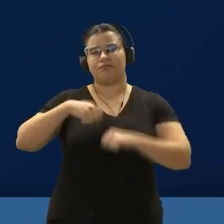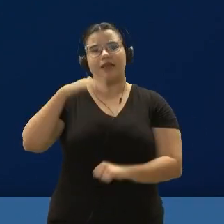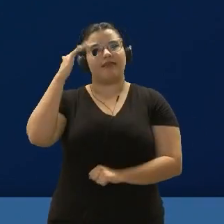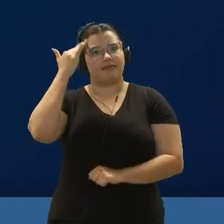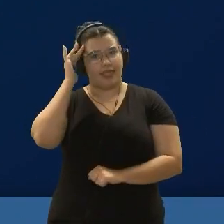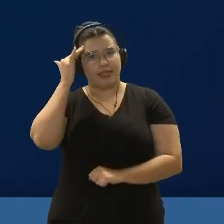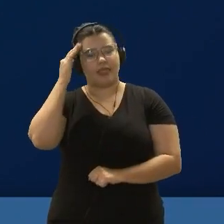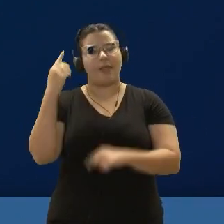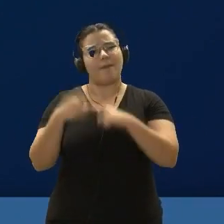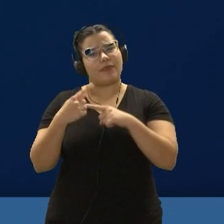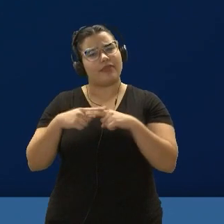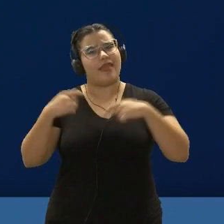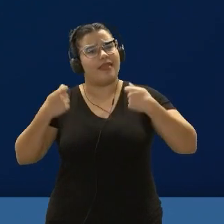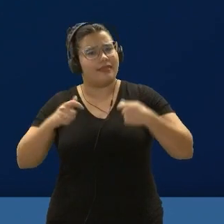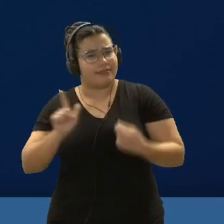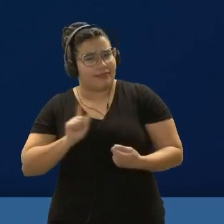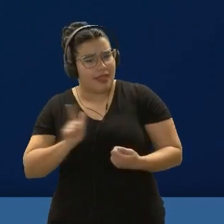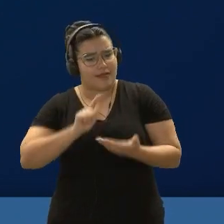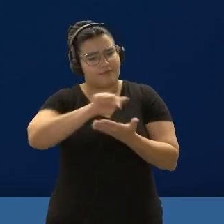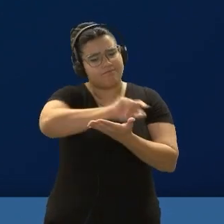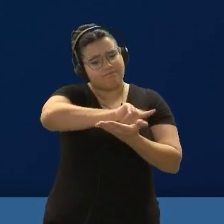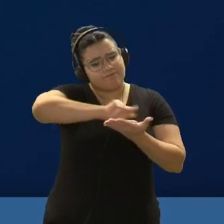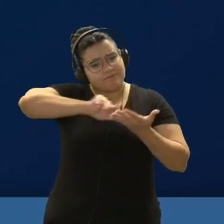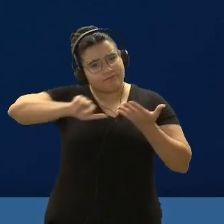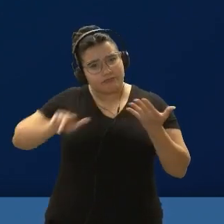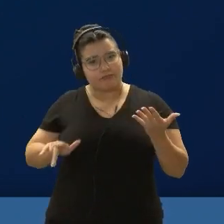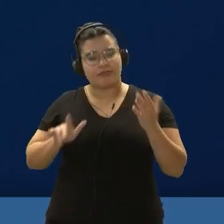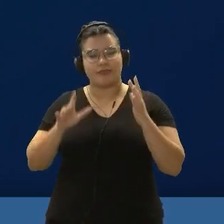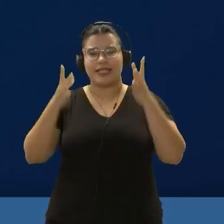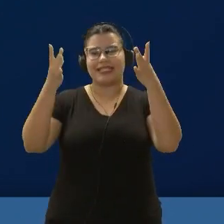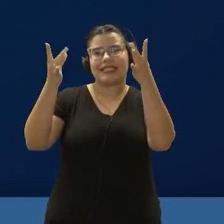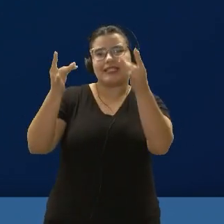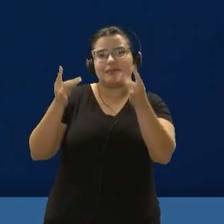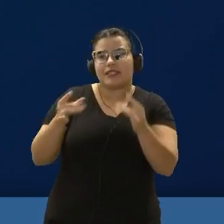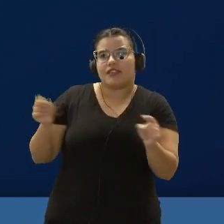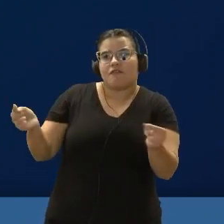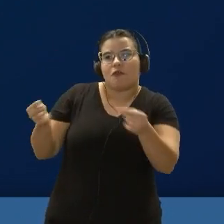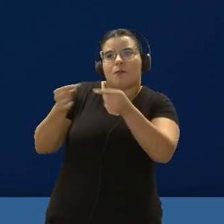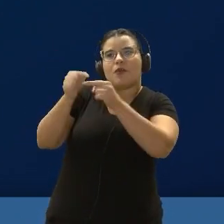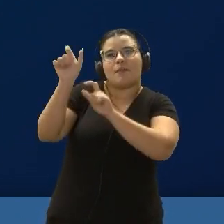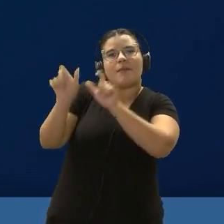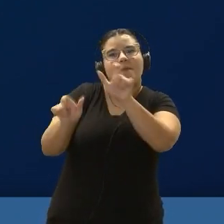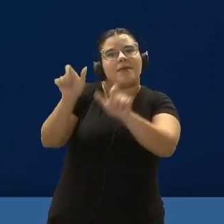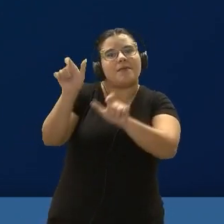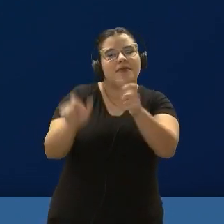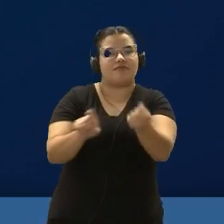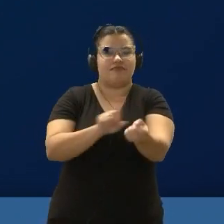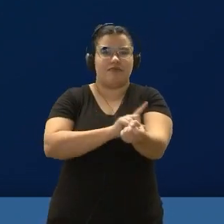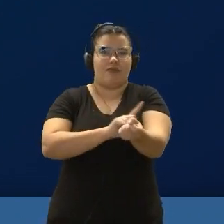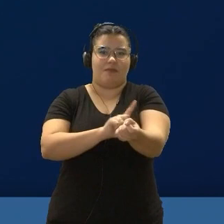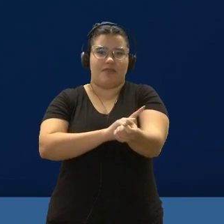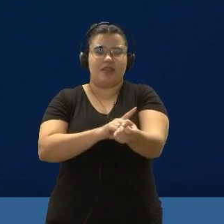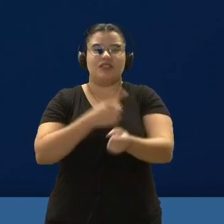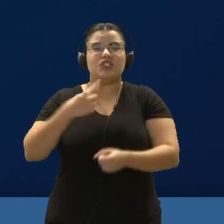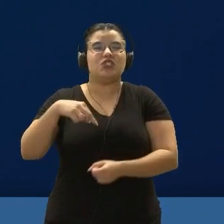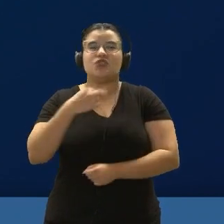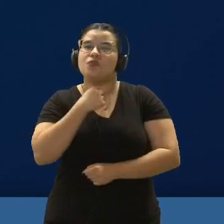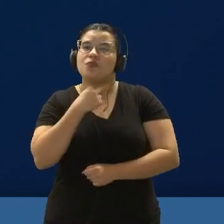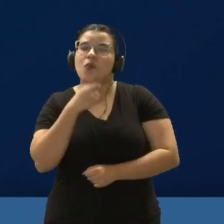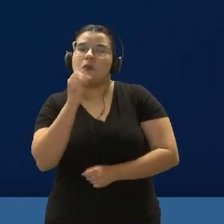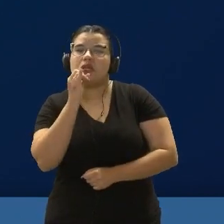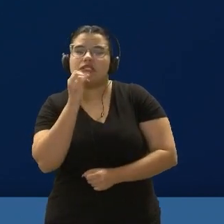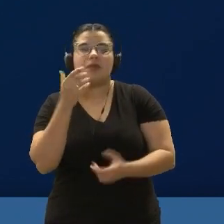existem fórmulas específicas desenhadas para pacientes com diabetes. Nós não podemos usar